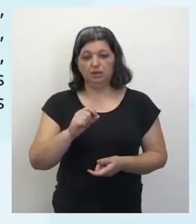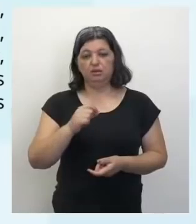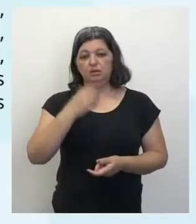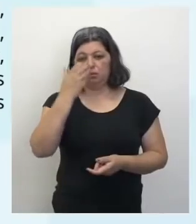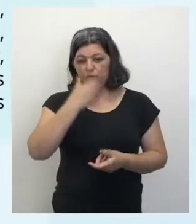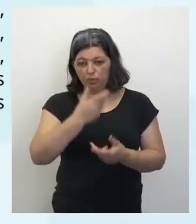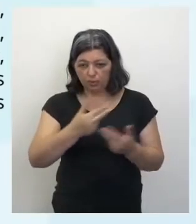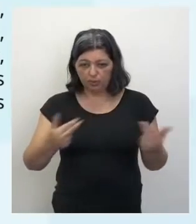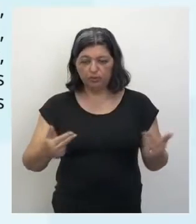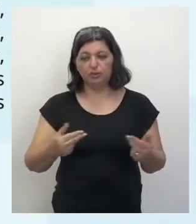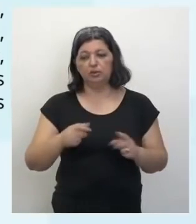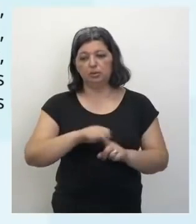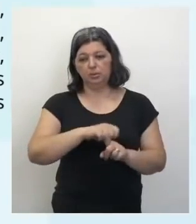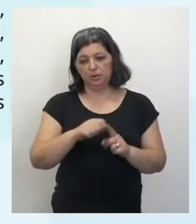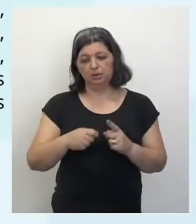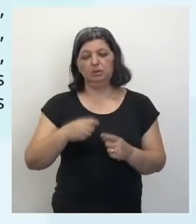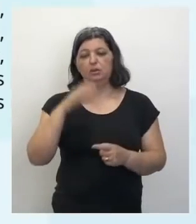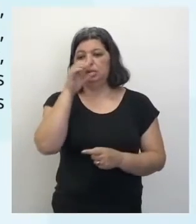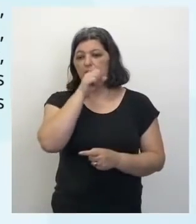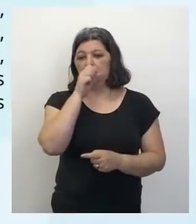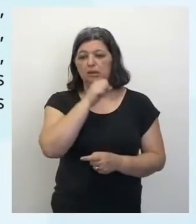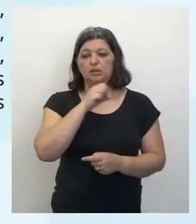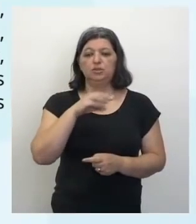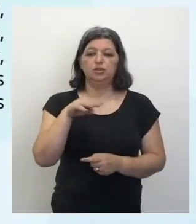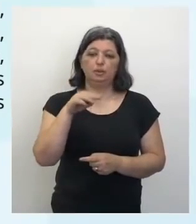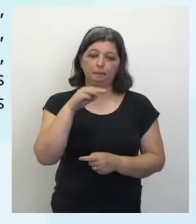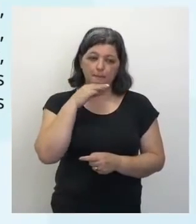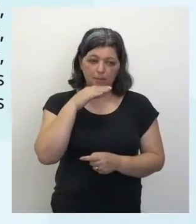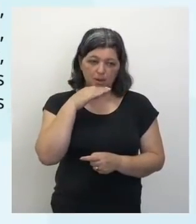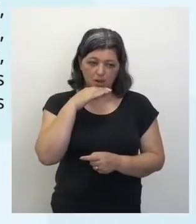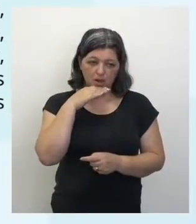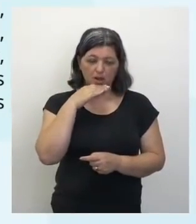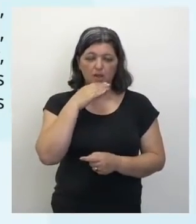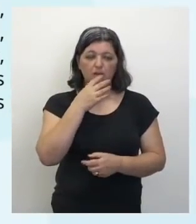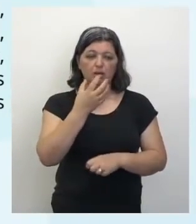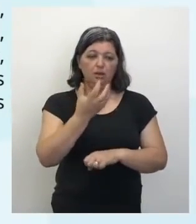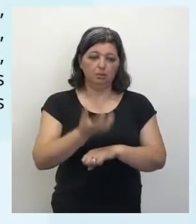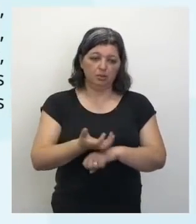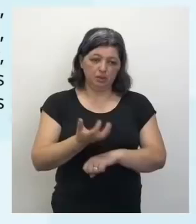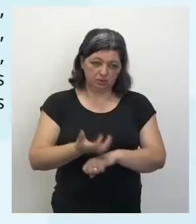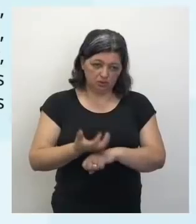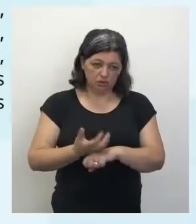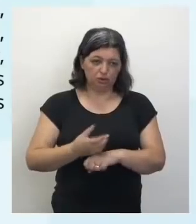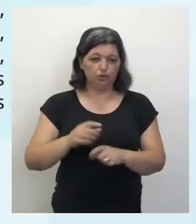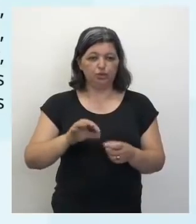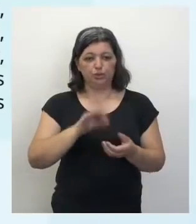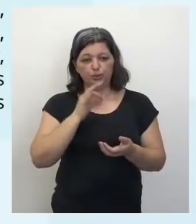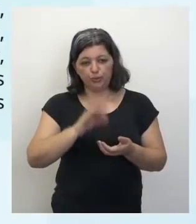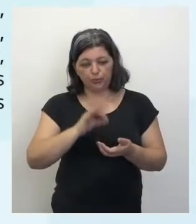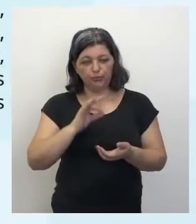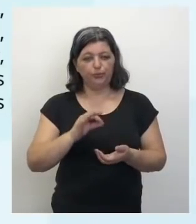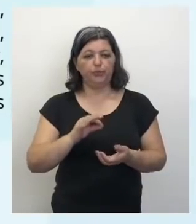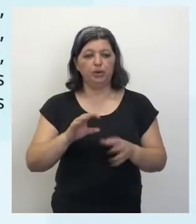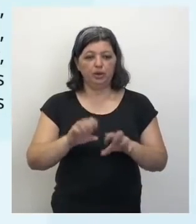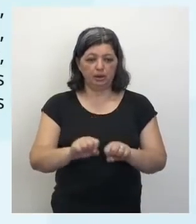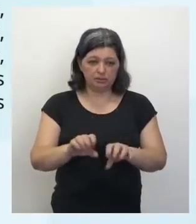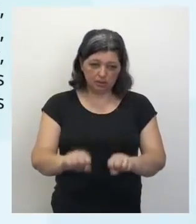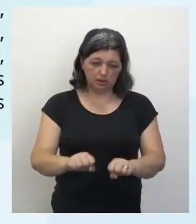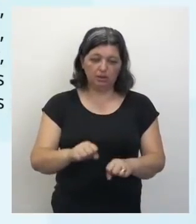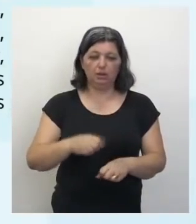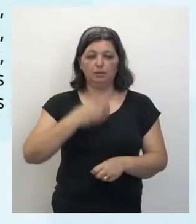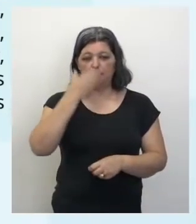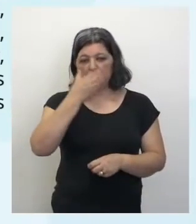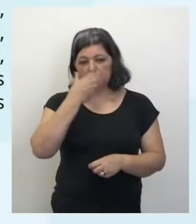banana, laranja, manga, abacaxi, uva, açaí, maçã, além de